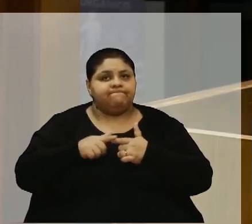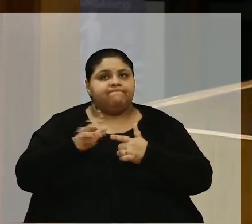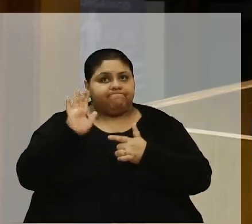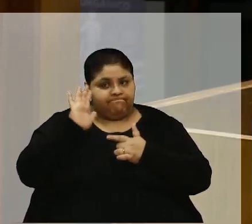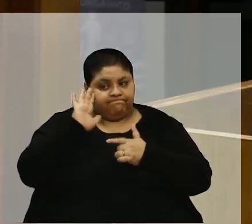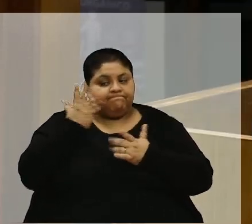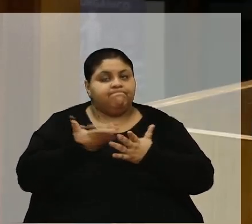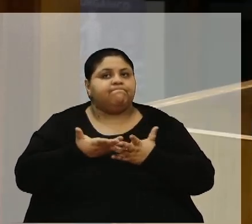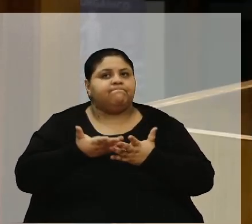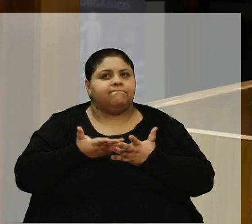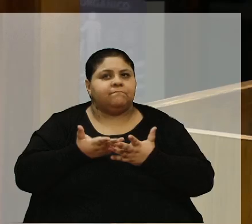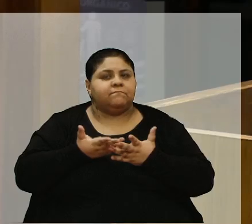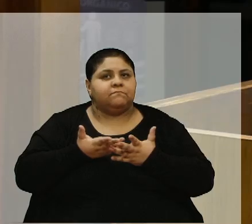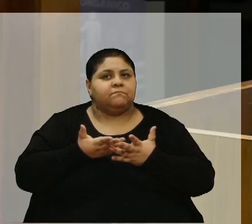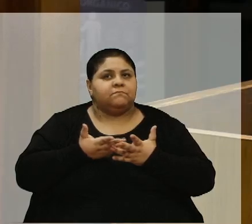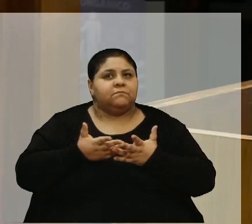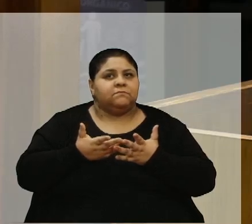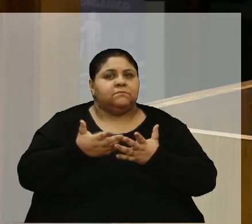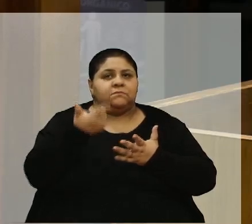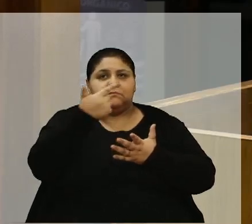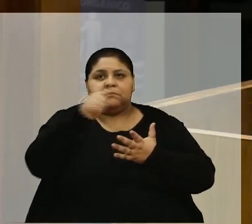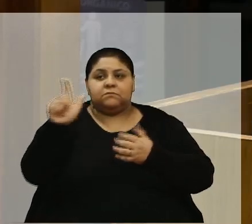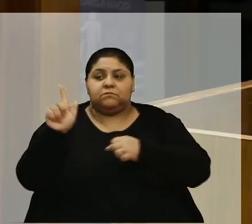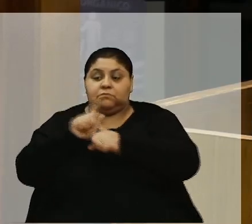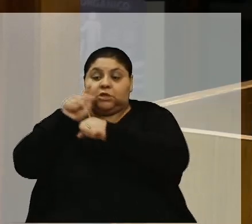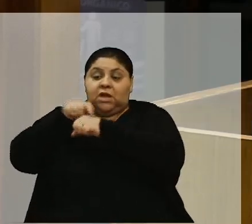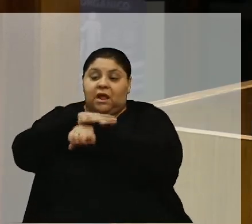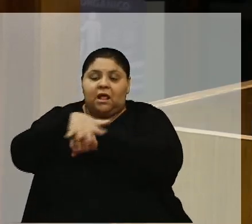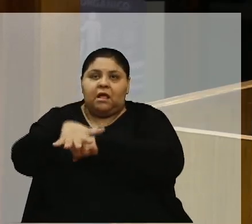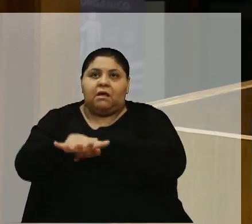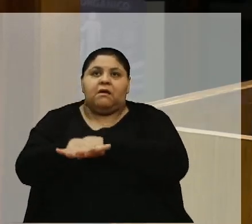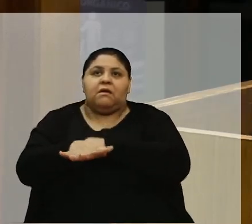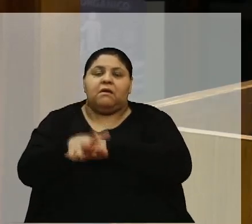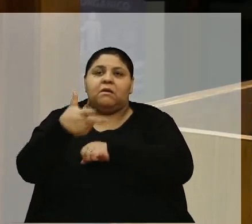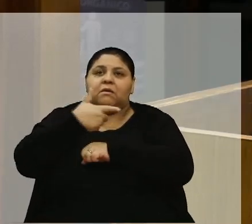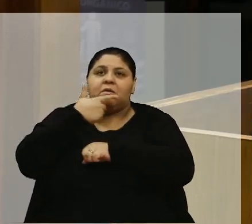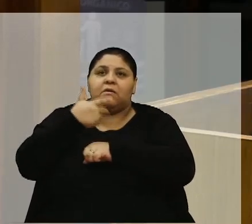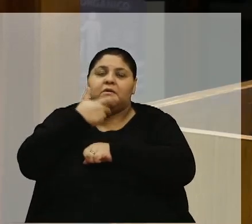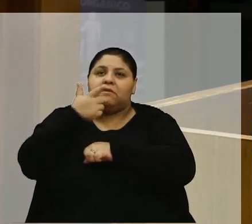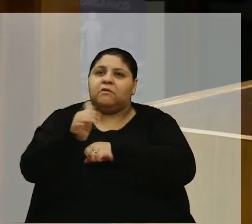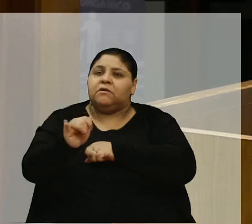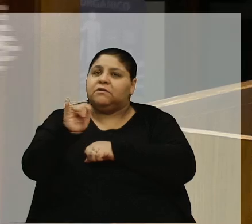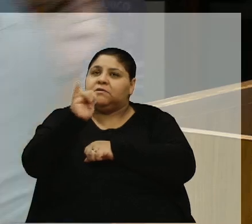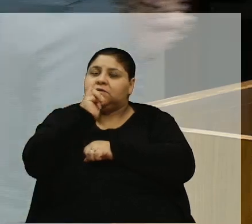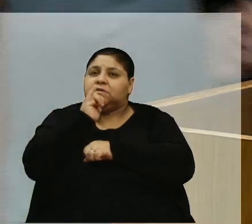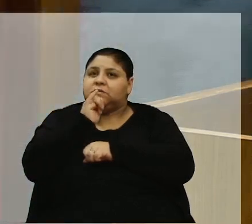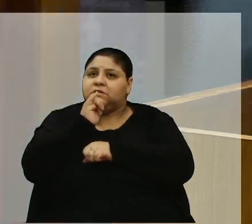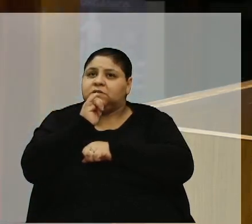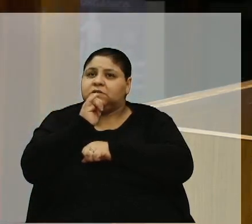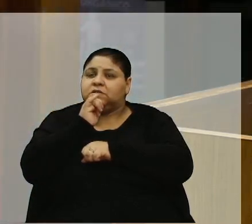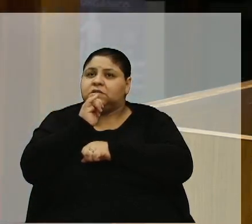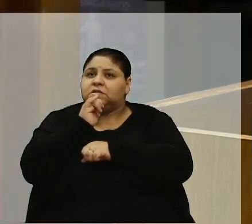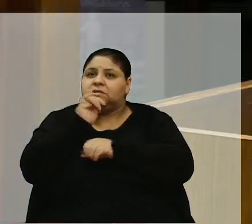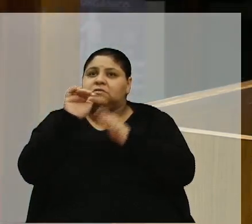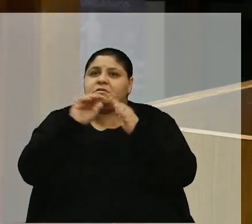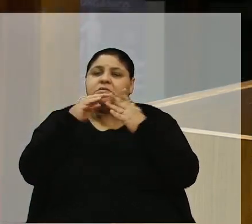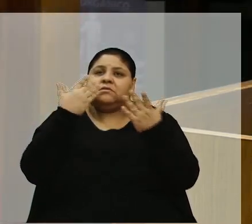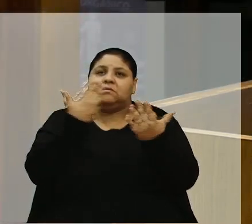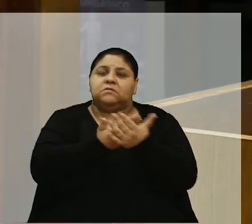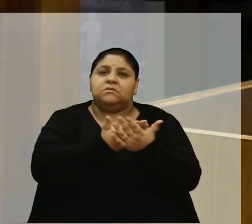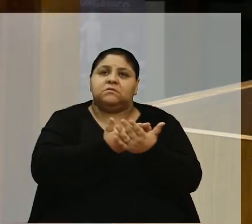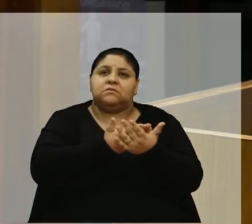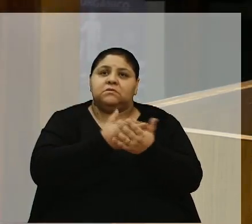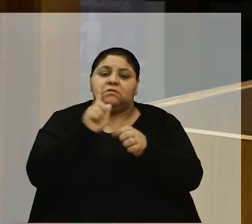ocasiona. De outro lado, em Galópolis, para citar um exemplo, presidente Bressan, que é a escola de ensino médio